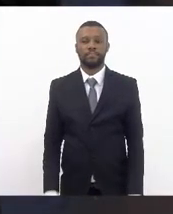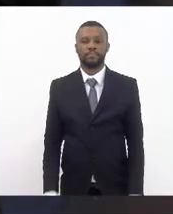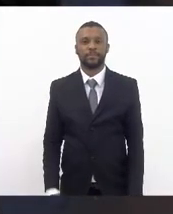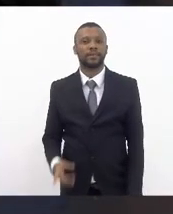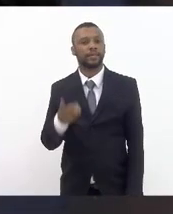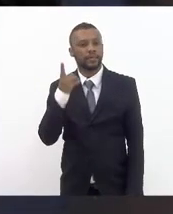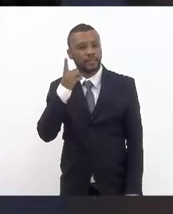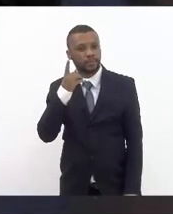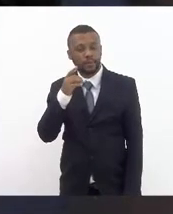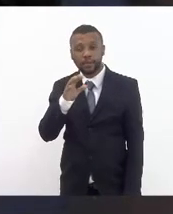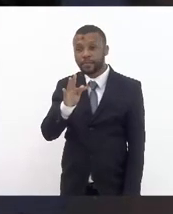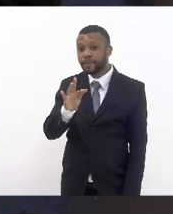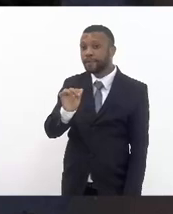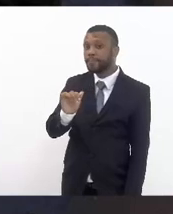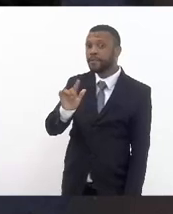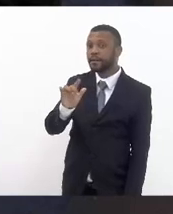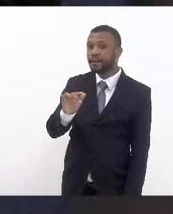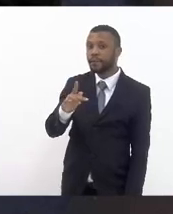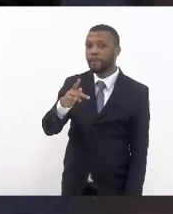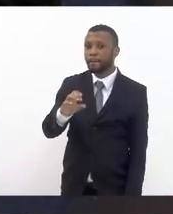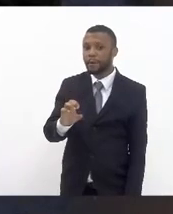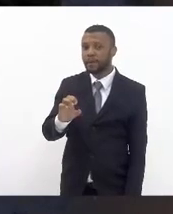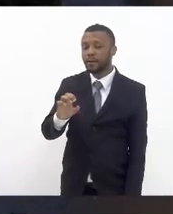Deputado Felipe Poubel está presente.